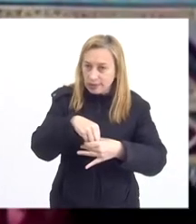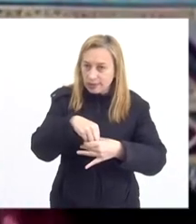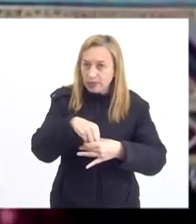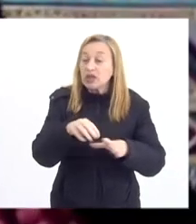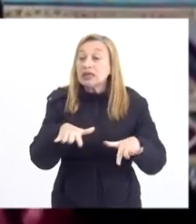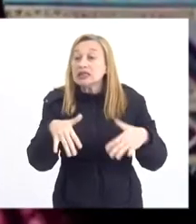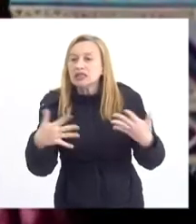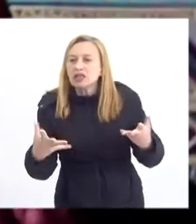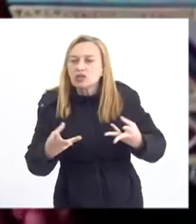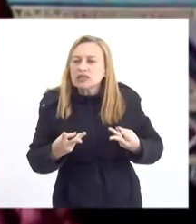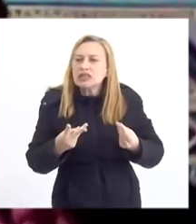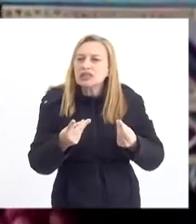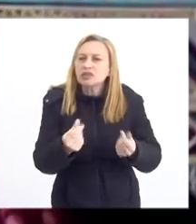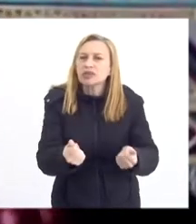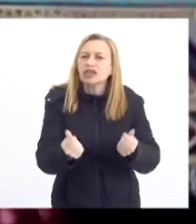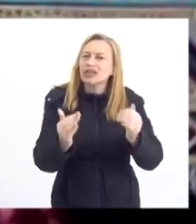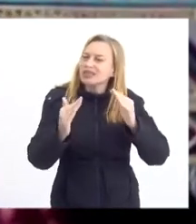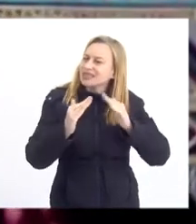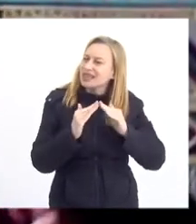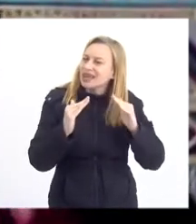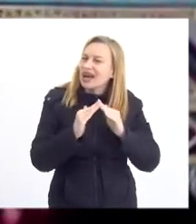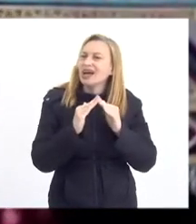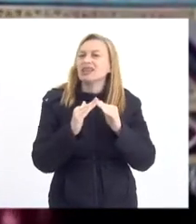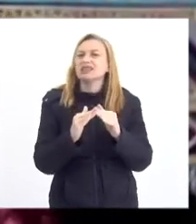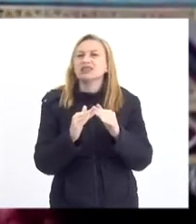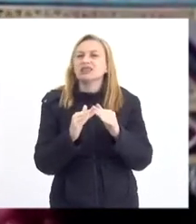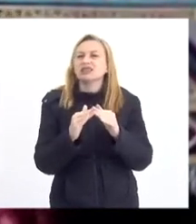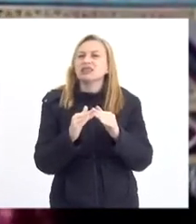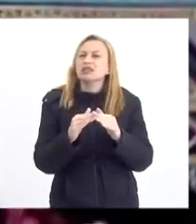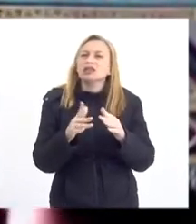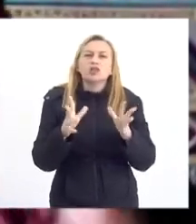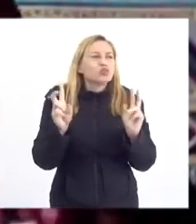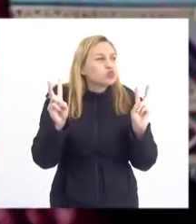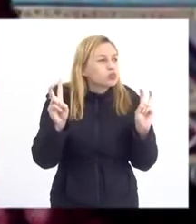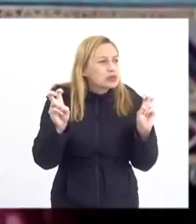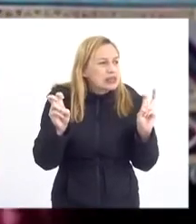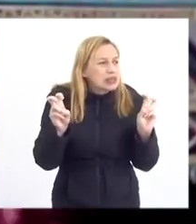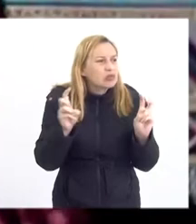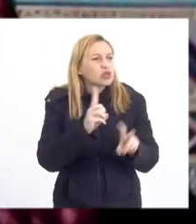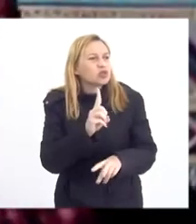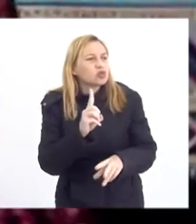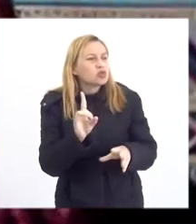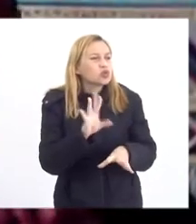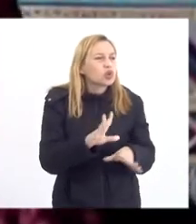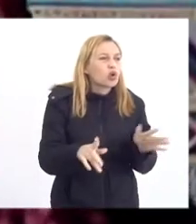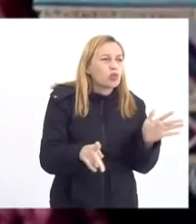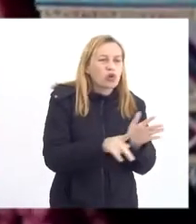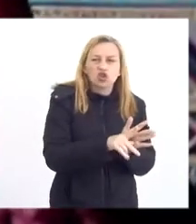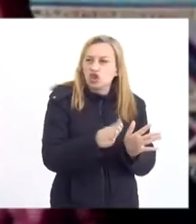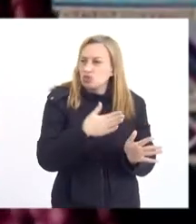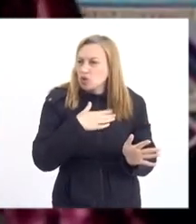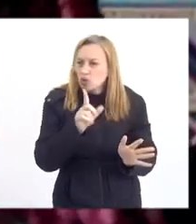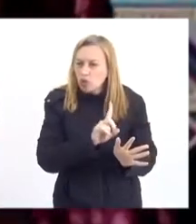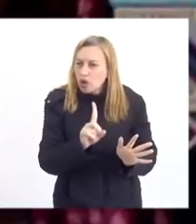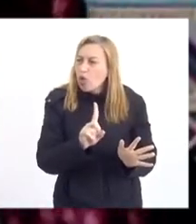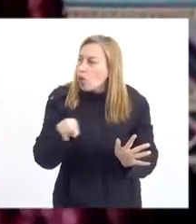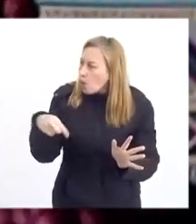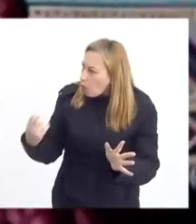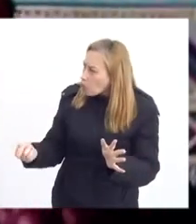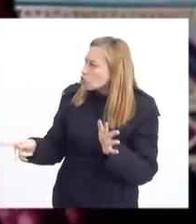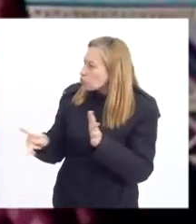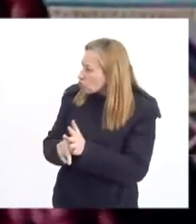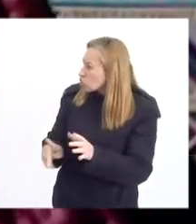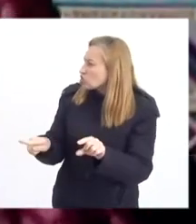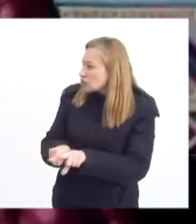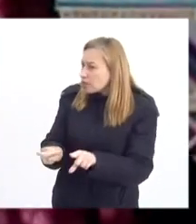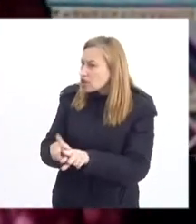Então, sensibilizar essa casa, sabe? São temas que não são só meus projetos, não. Eu vejo outros projetos também de